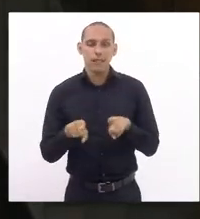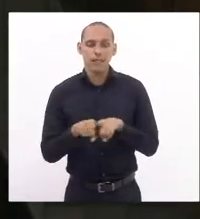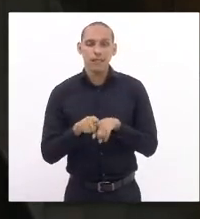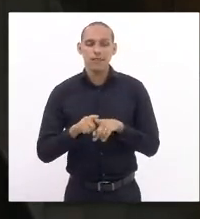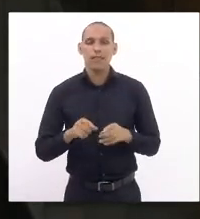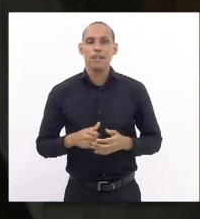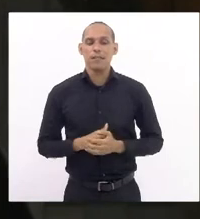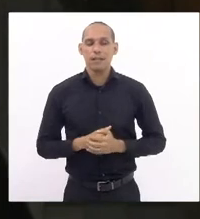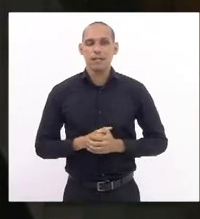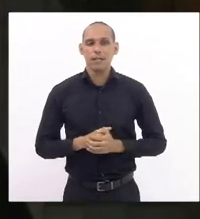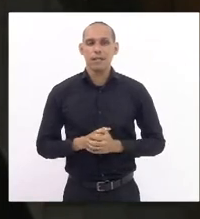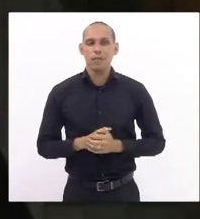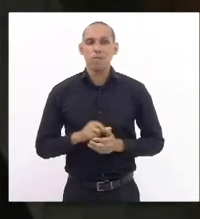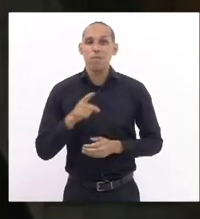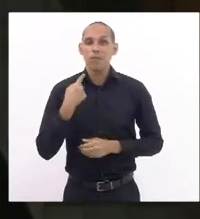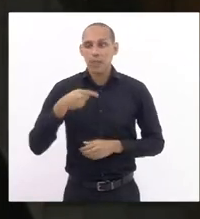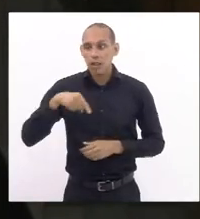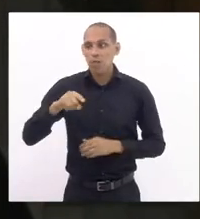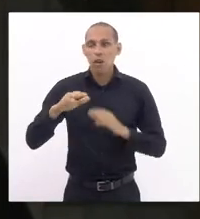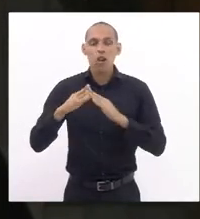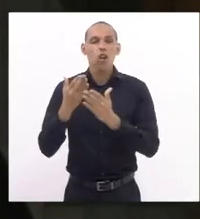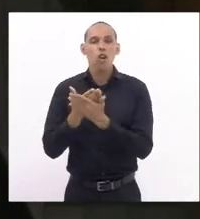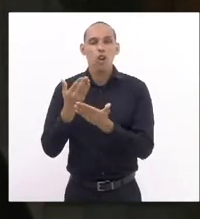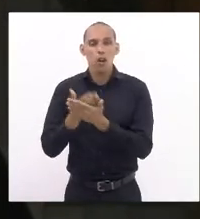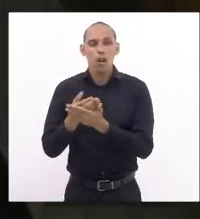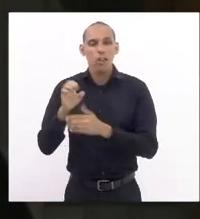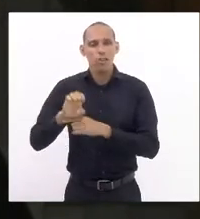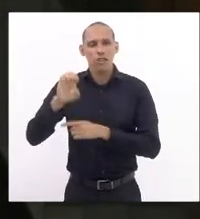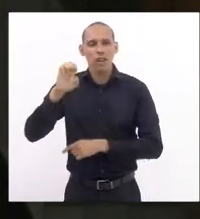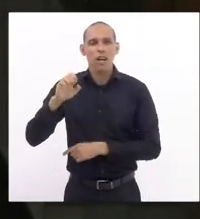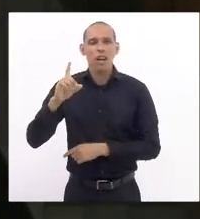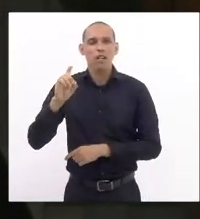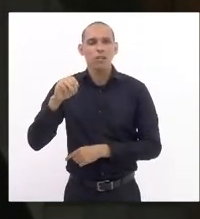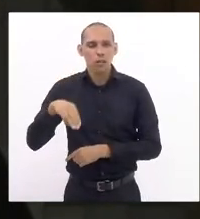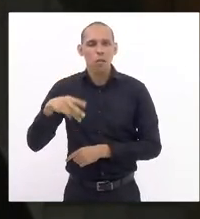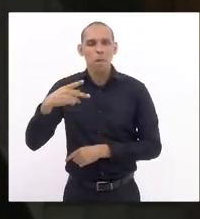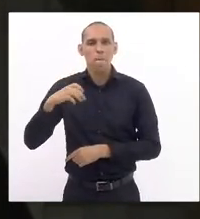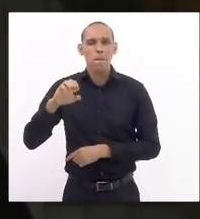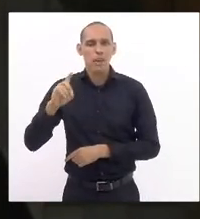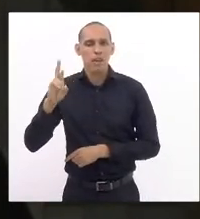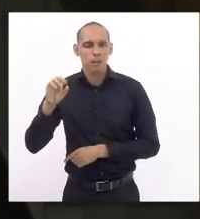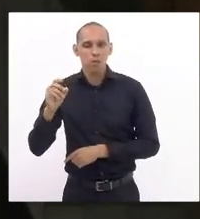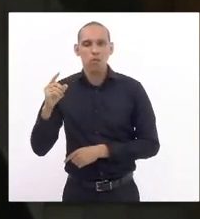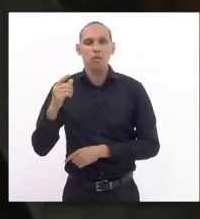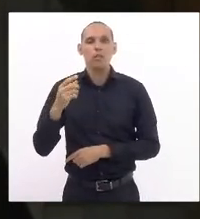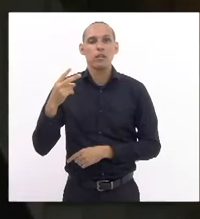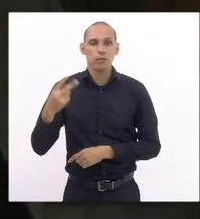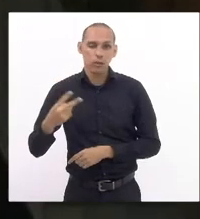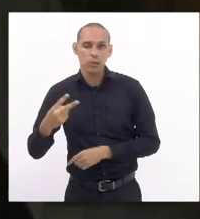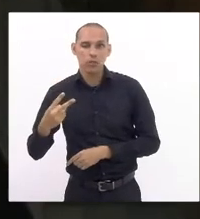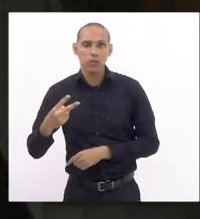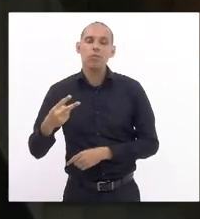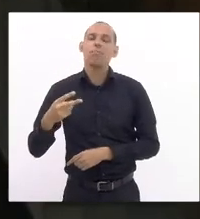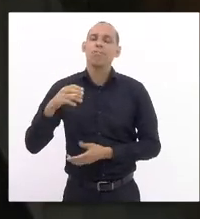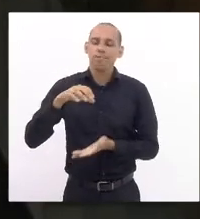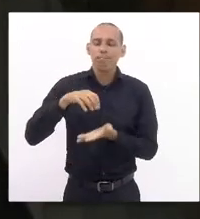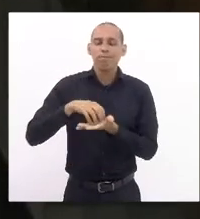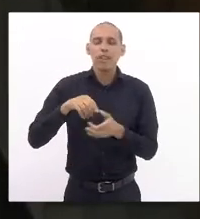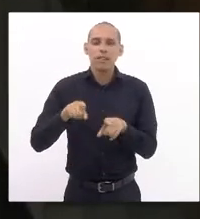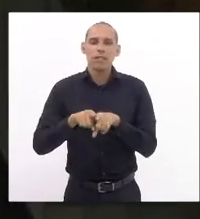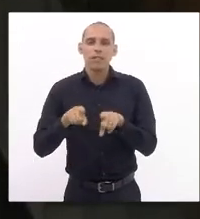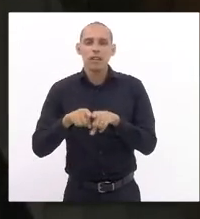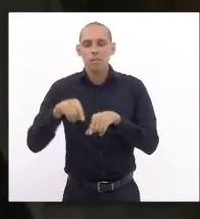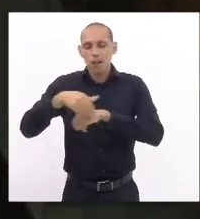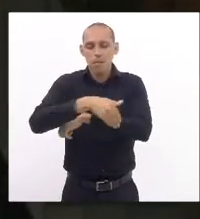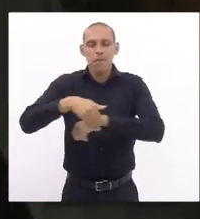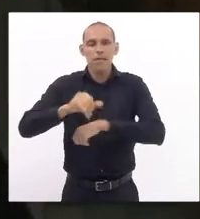ainda no Colégio Estadual Dom Pedro II, que também, ali bem no centro, na Videira do Imperador, que também funciona